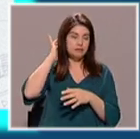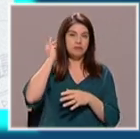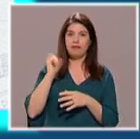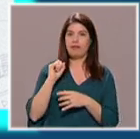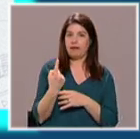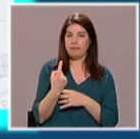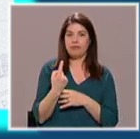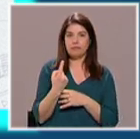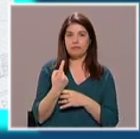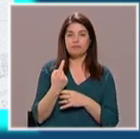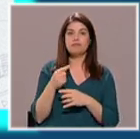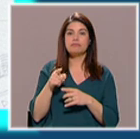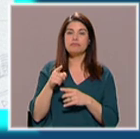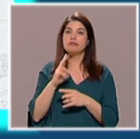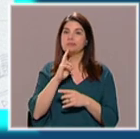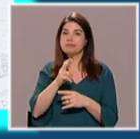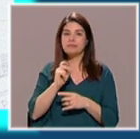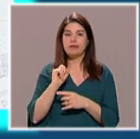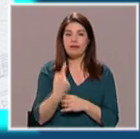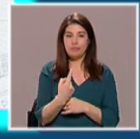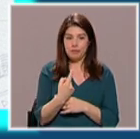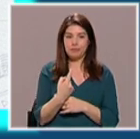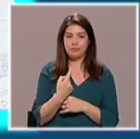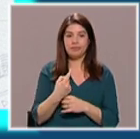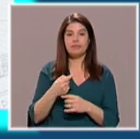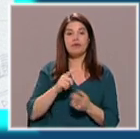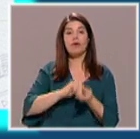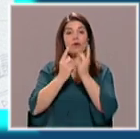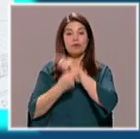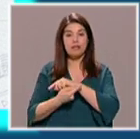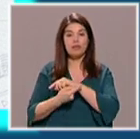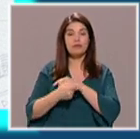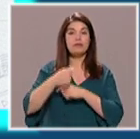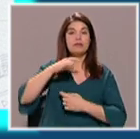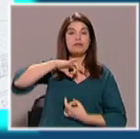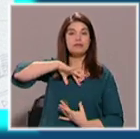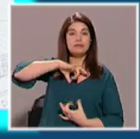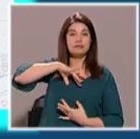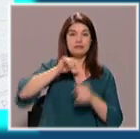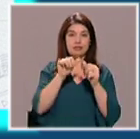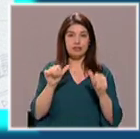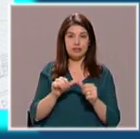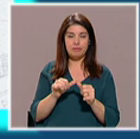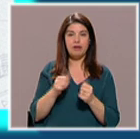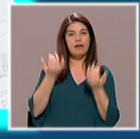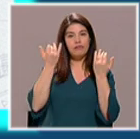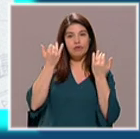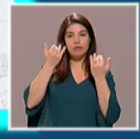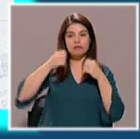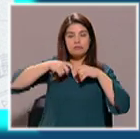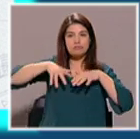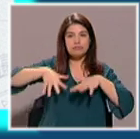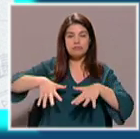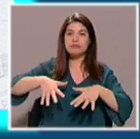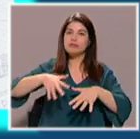o tempo de resposta de curta duração. Contrariamente, no sistema endócrino, essa mensagem é mais